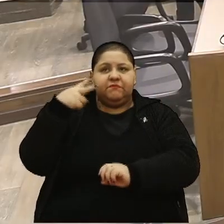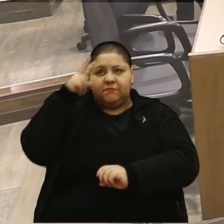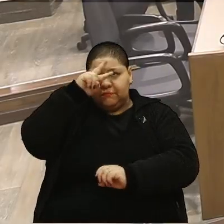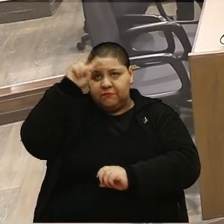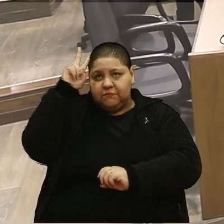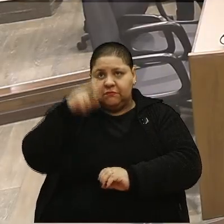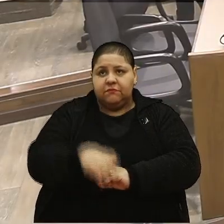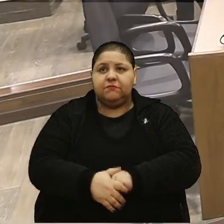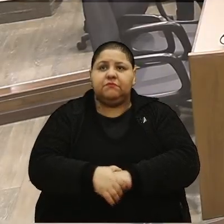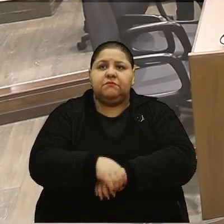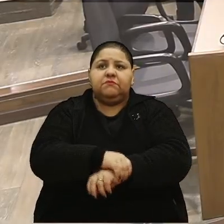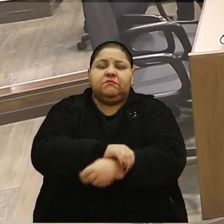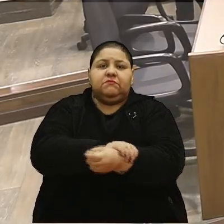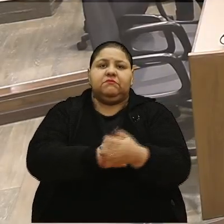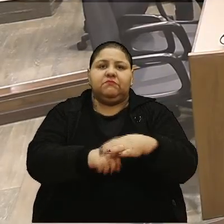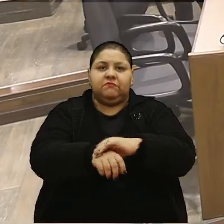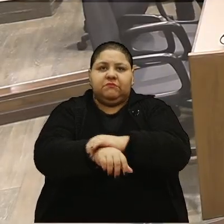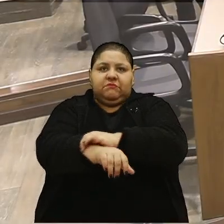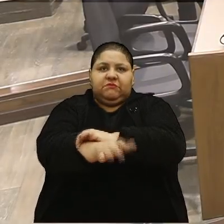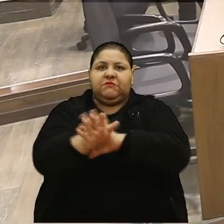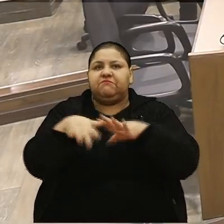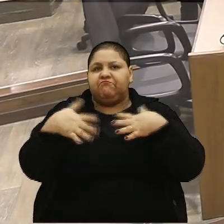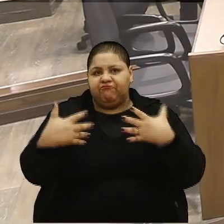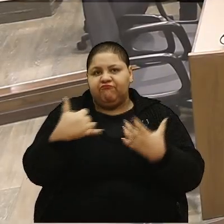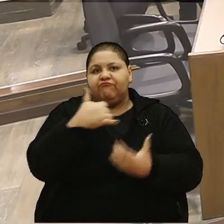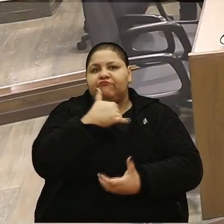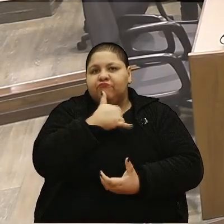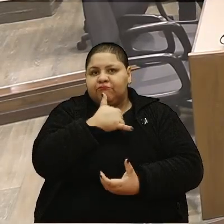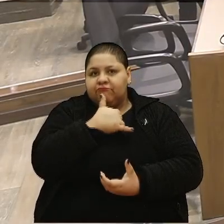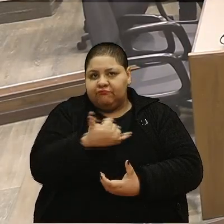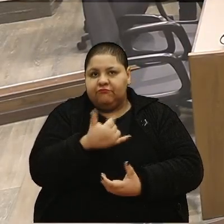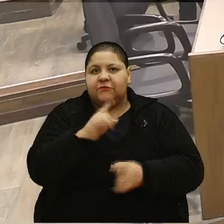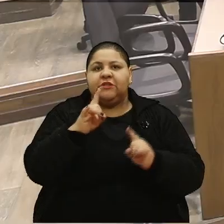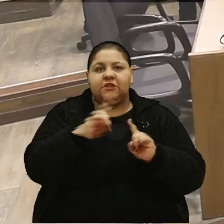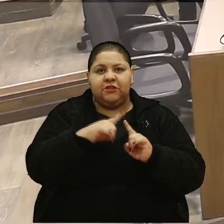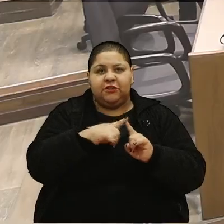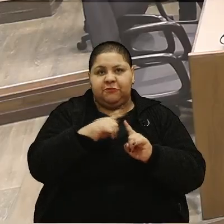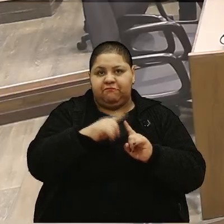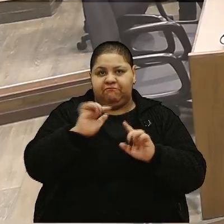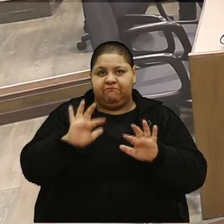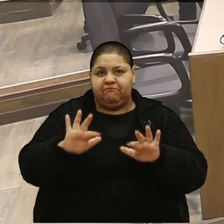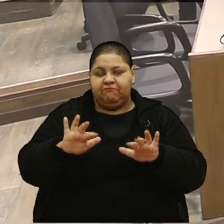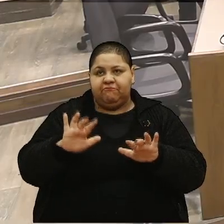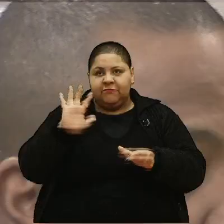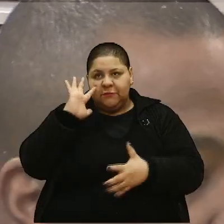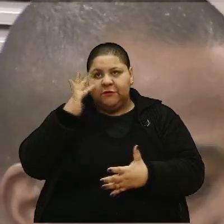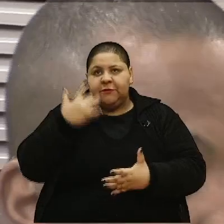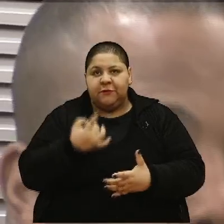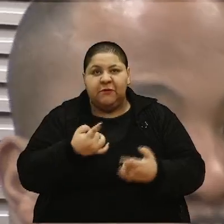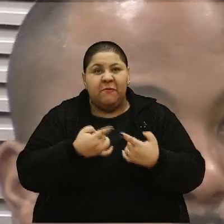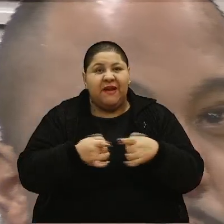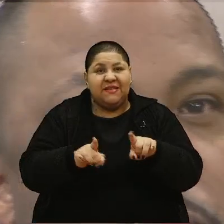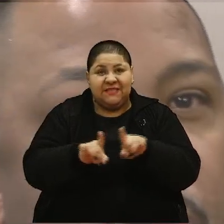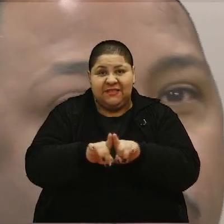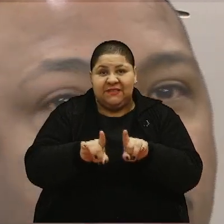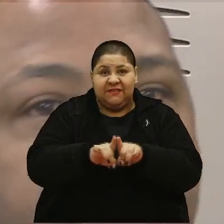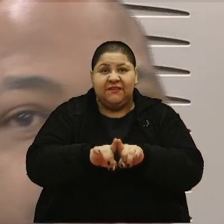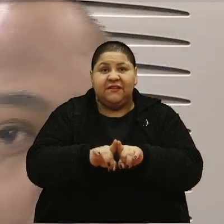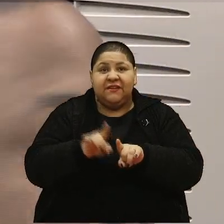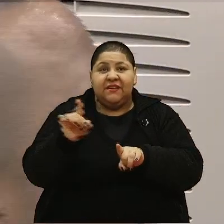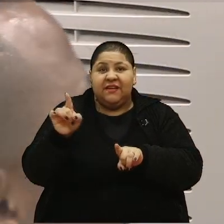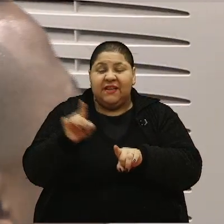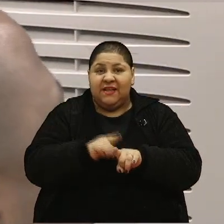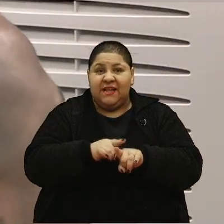Rosa. Enfim, é lamentável esse tipo de situação, mas mais desprovido é o